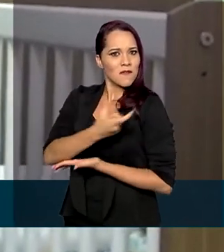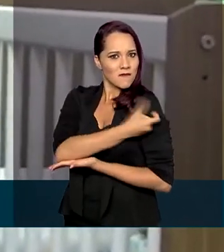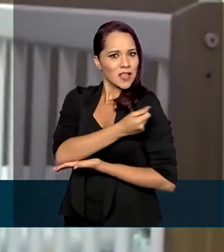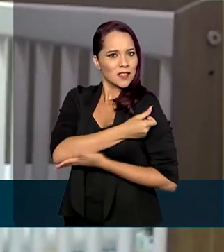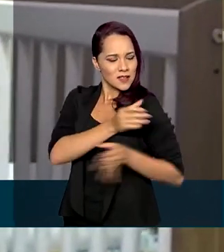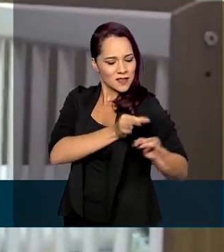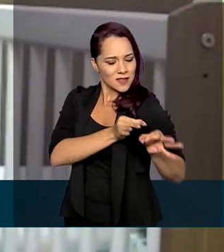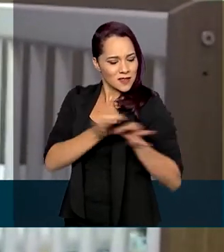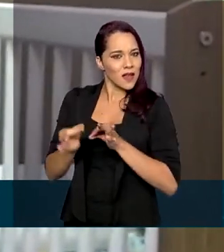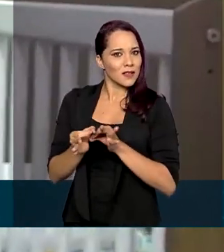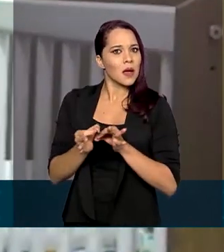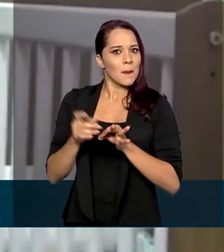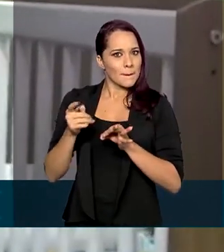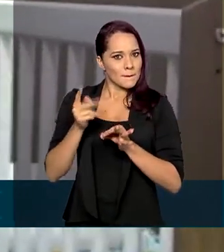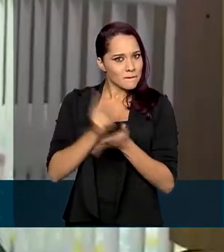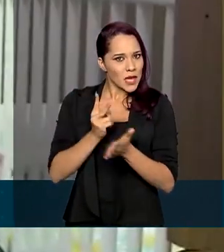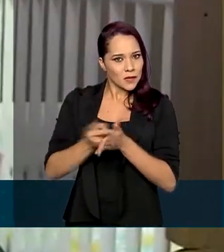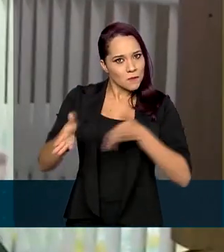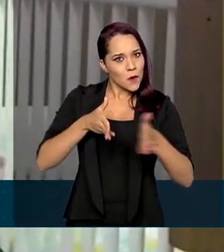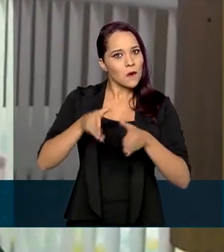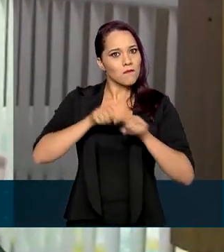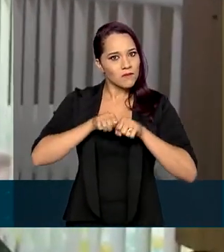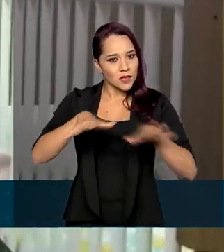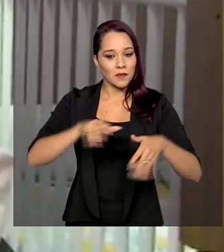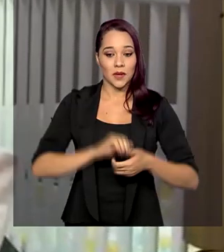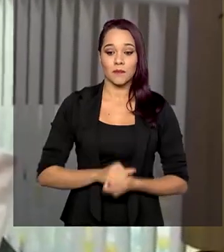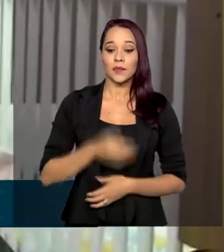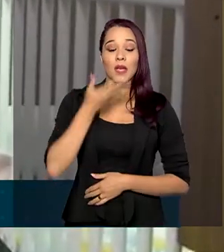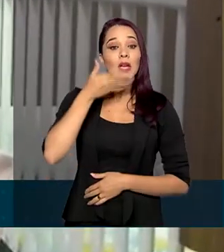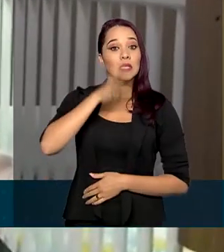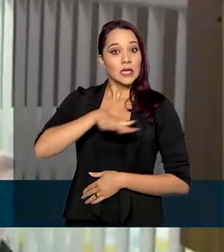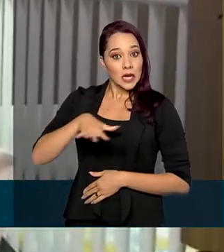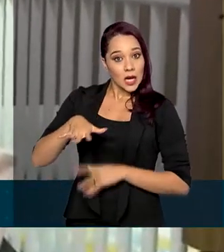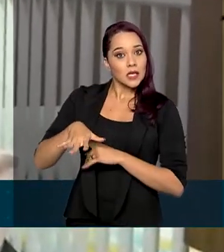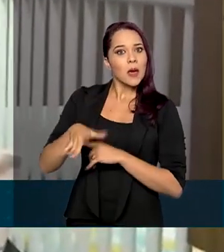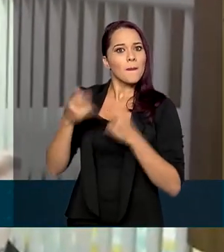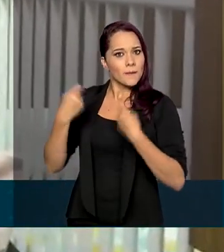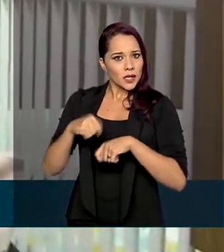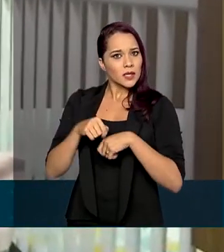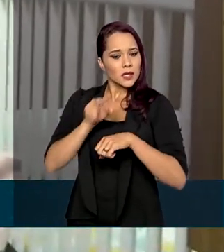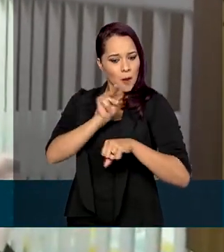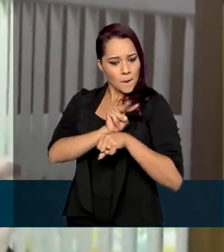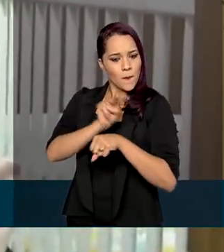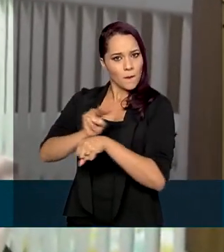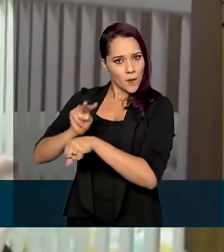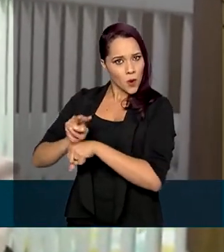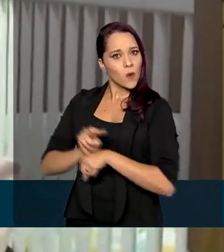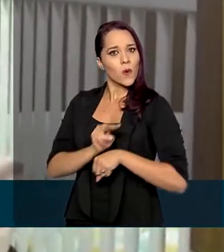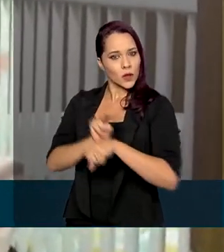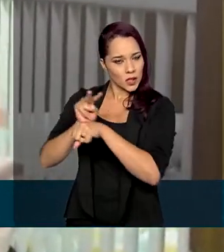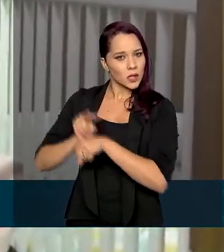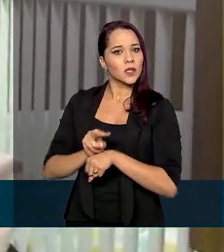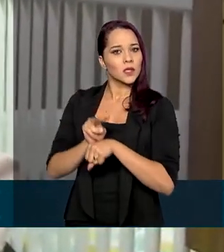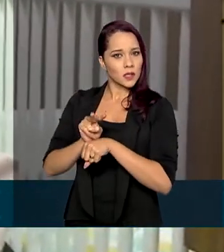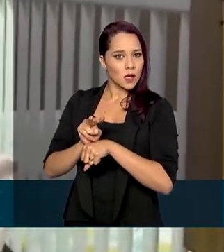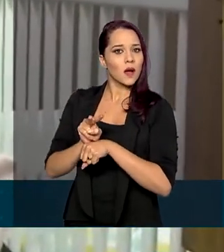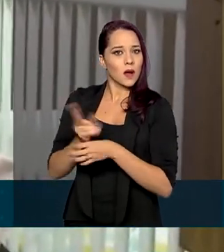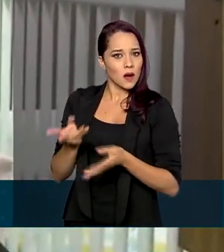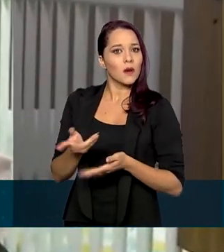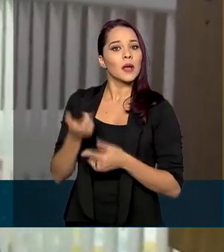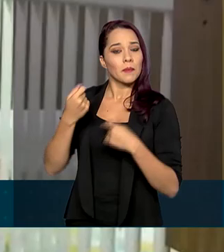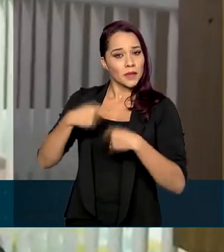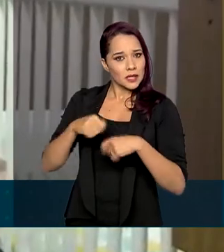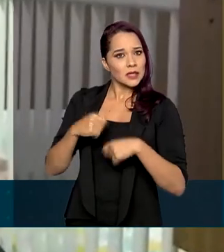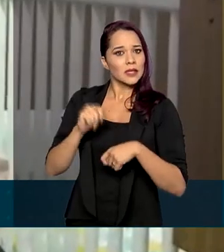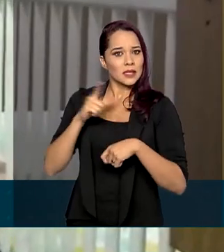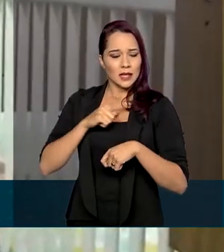em dia, mesmo em meio à pandemia. As crianças, principalmente as menores, elas precisam se proteger, né? Elas